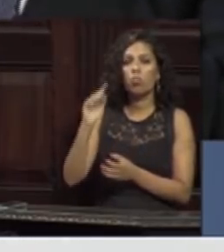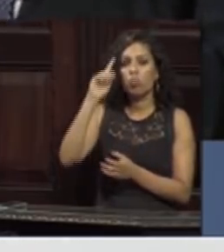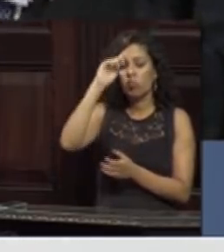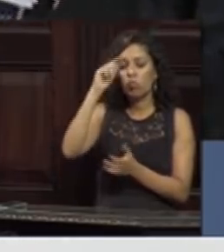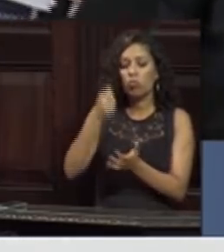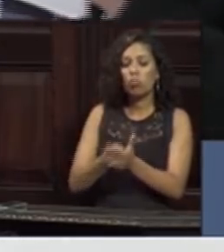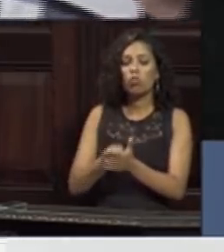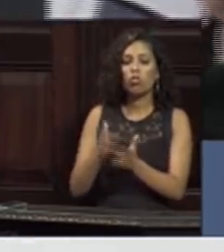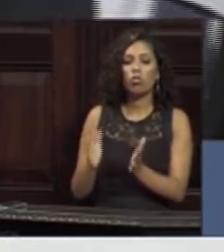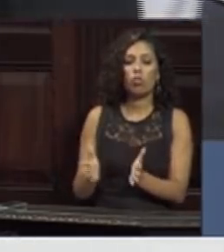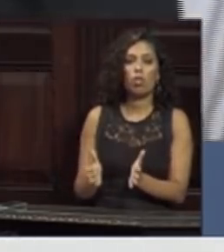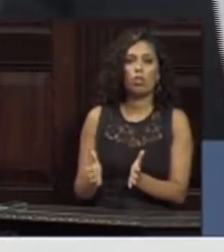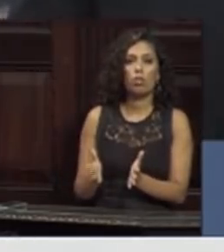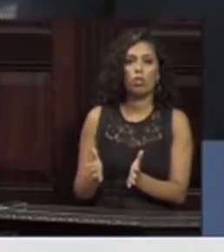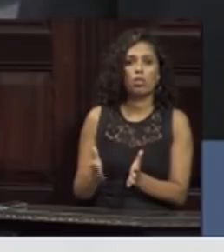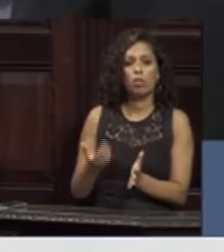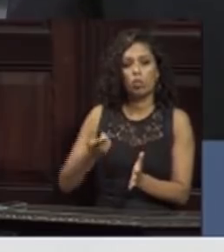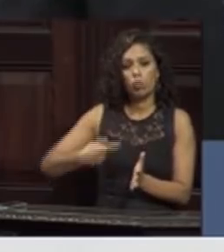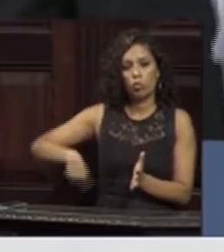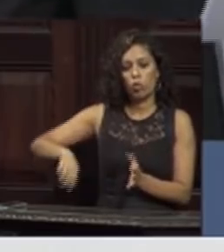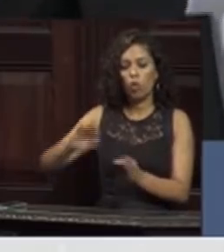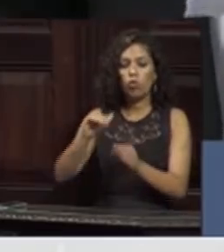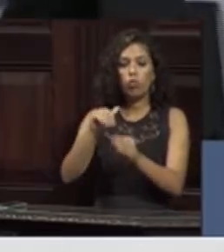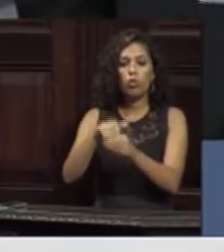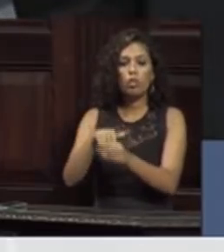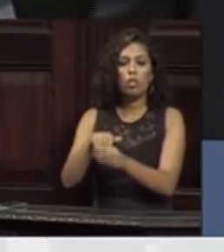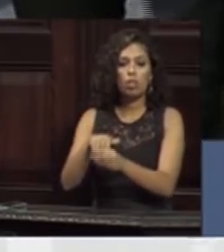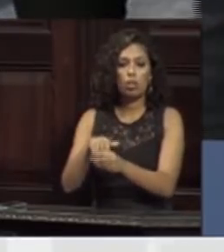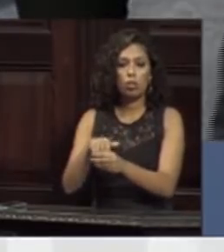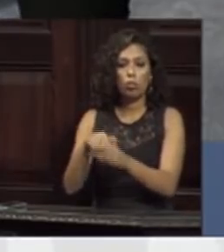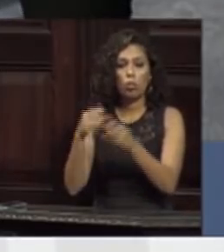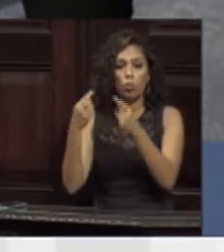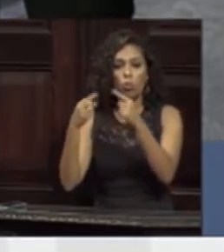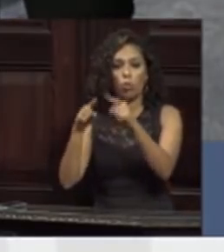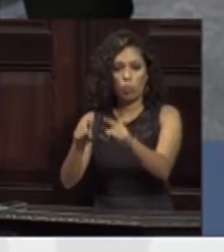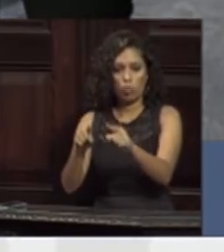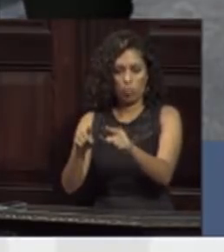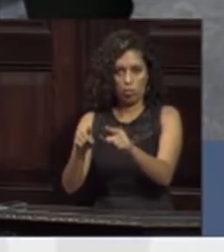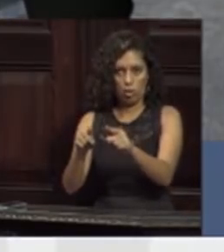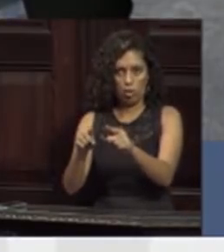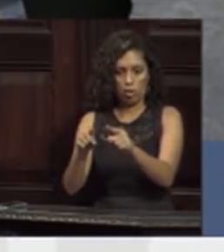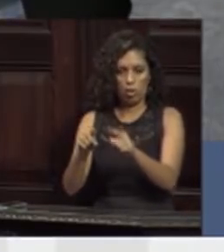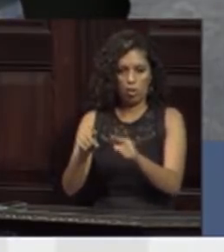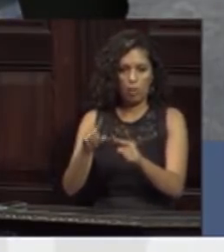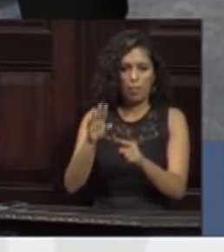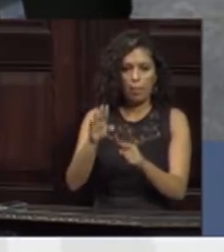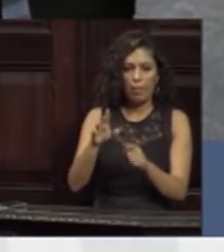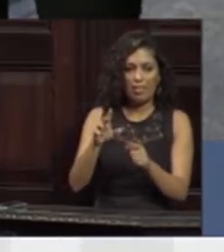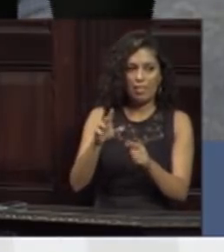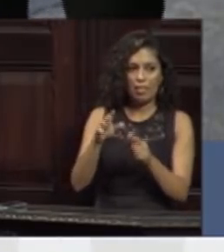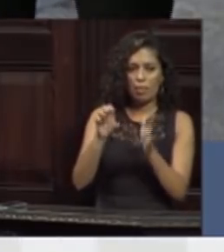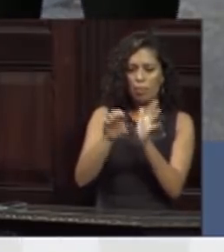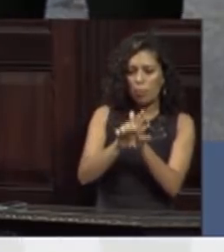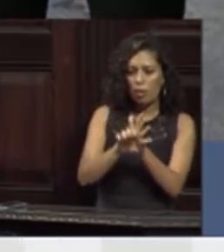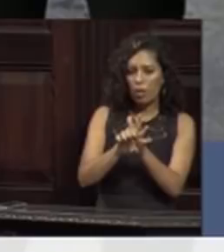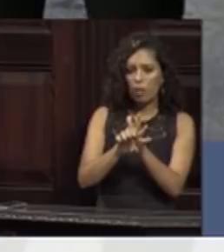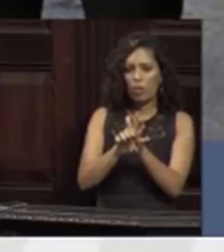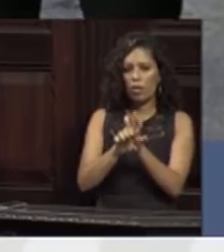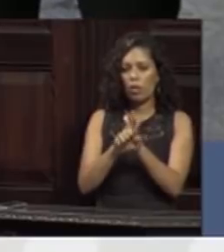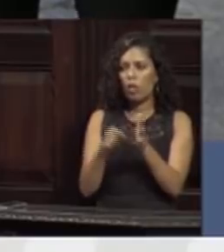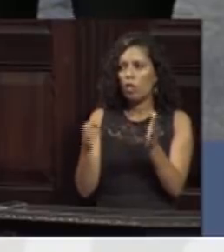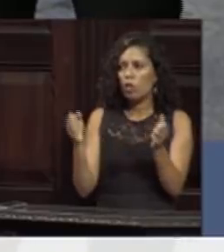por isso que nós votamos pela rejeição. Além de não ter nada a ver com o tema, nós também